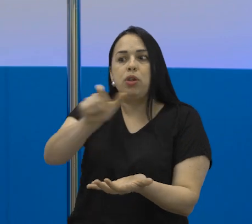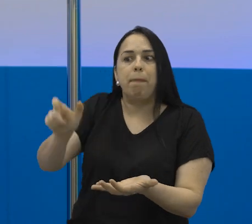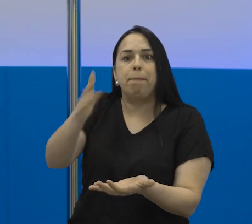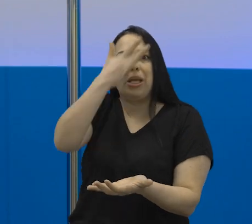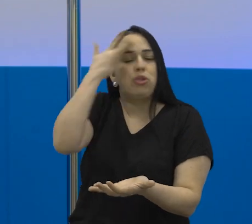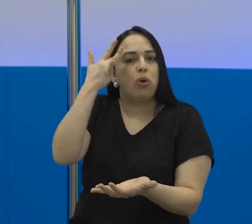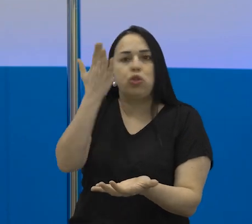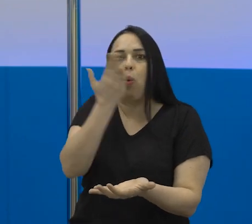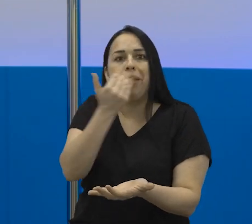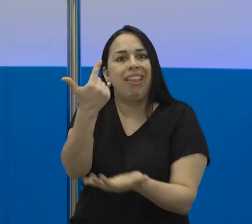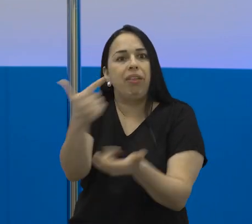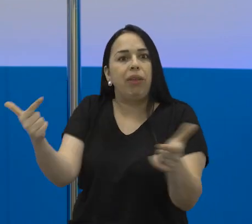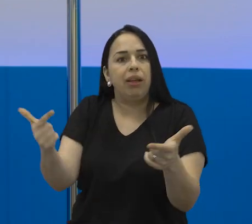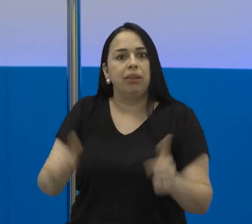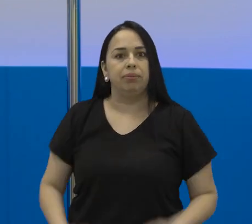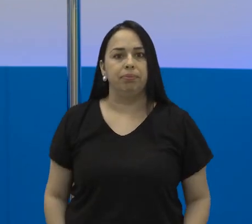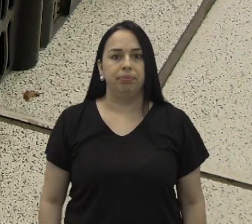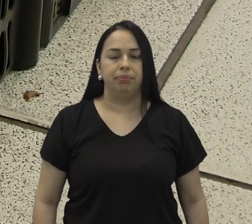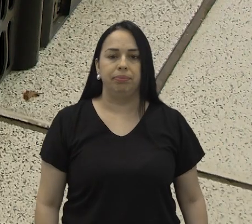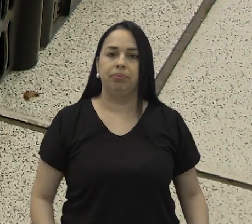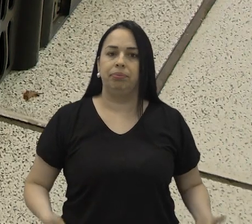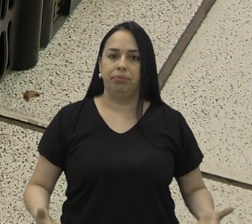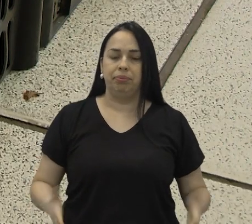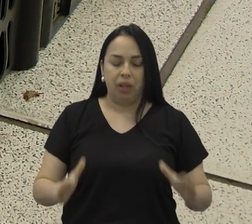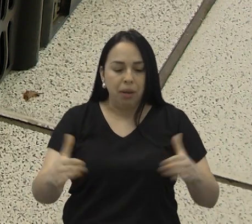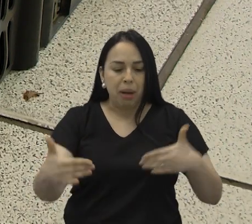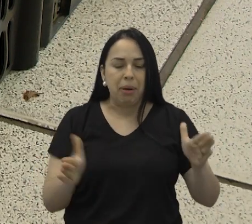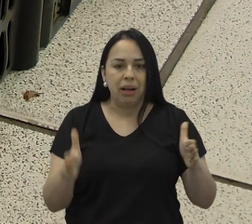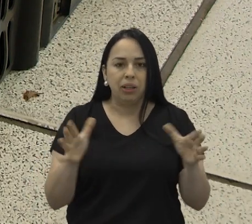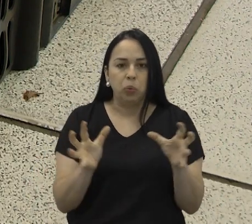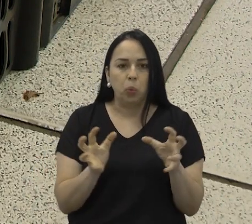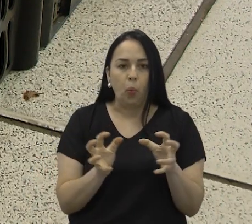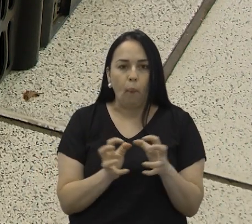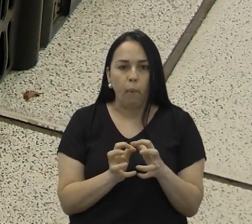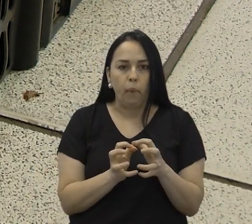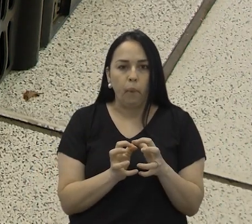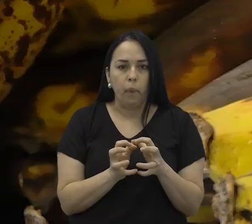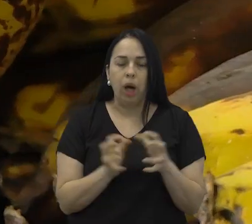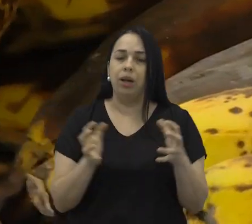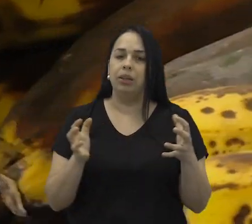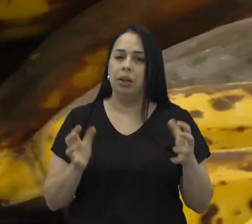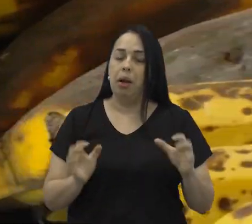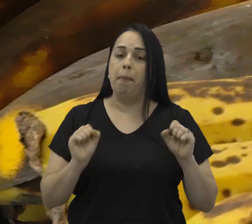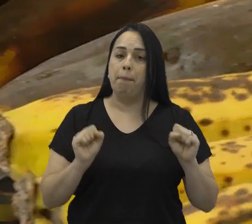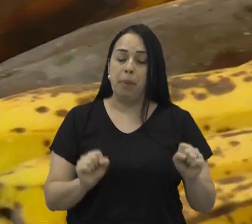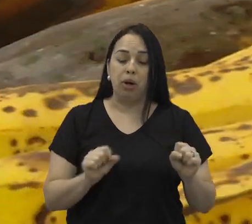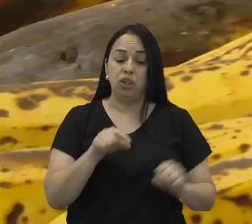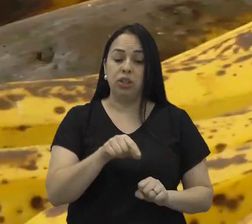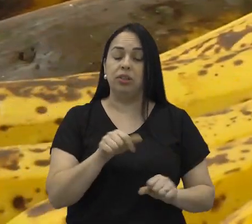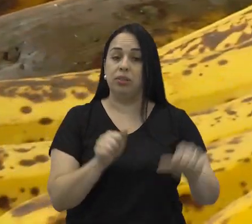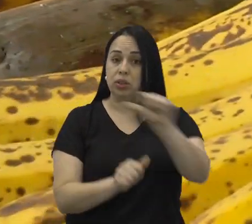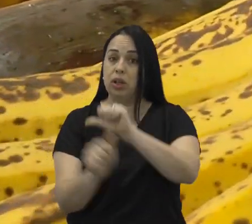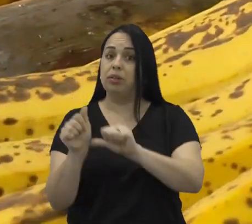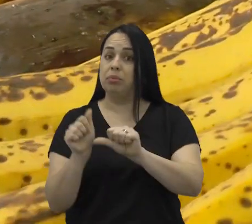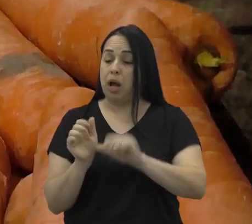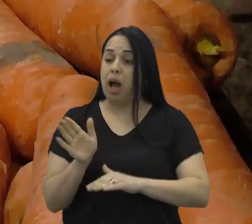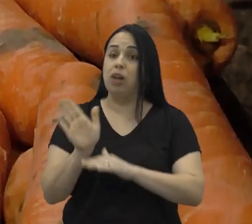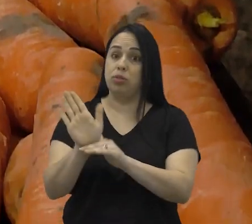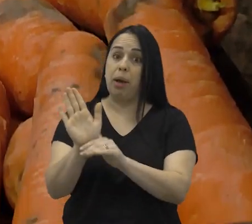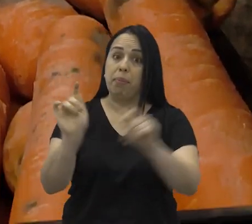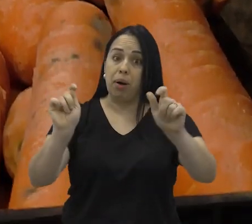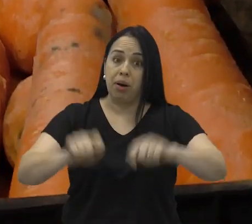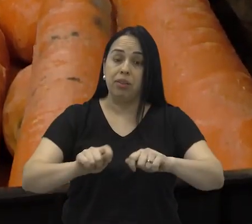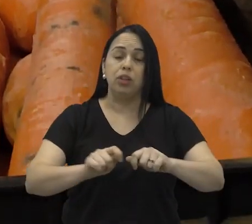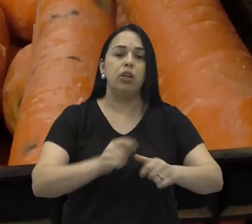acesso restrito à comida no país. Essa caixa com alimentos que sobraram da feira pode ter uma função social.